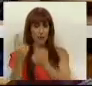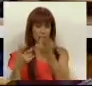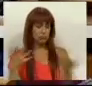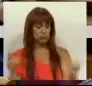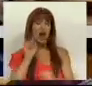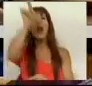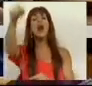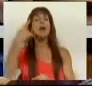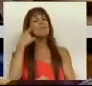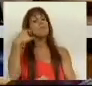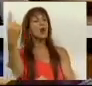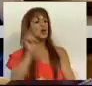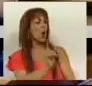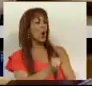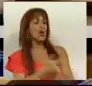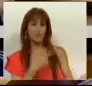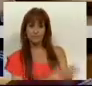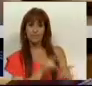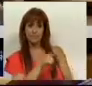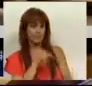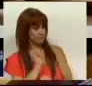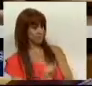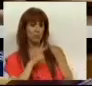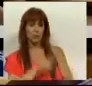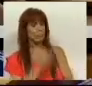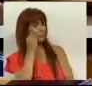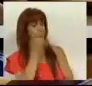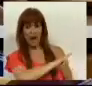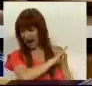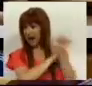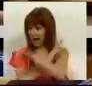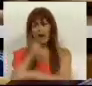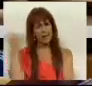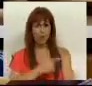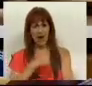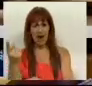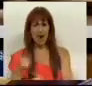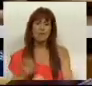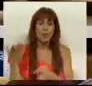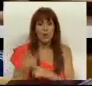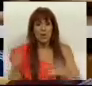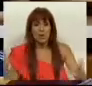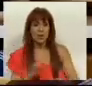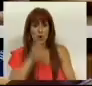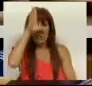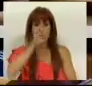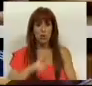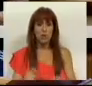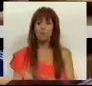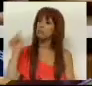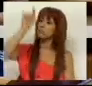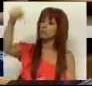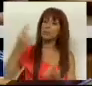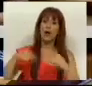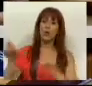que fosse lá retratar aquela que é a realidade concreta do país. Era isso que se impunha. Que, por exemplo, o Sr. Primeiro-Ministro